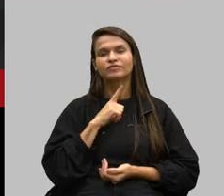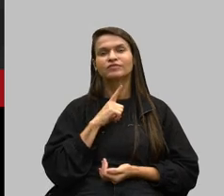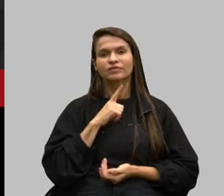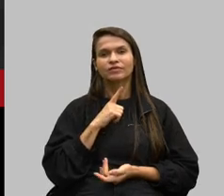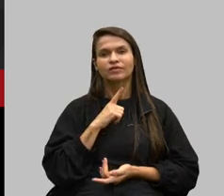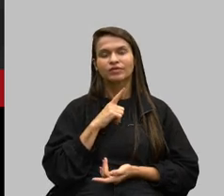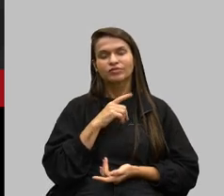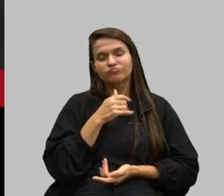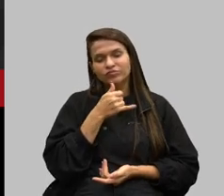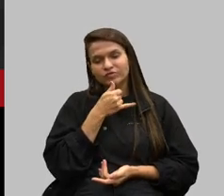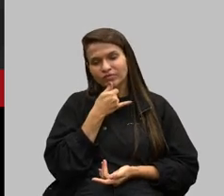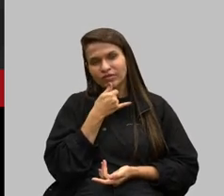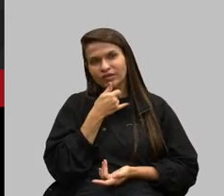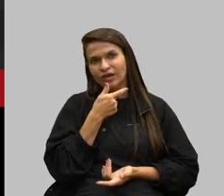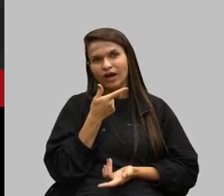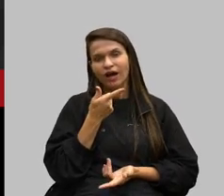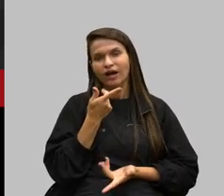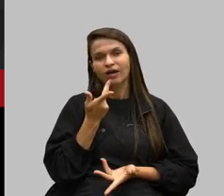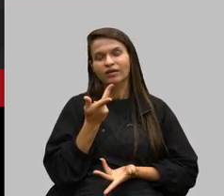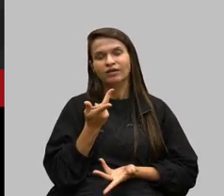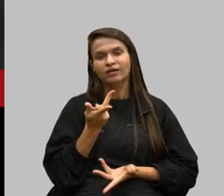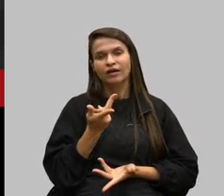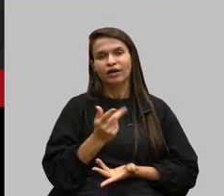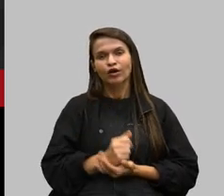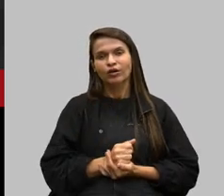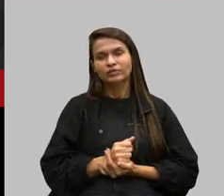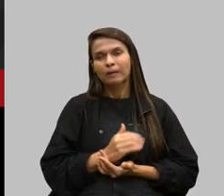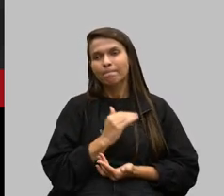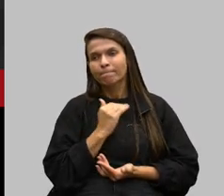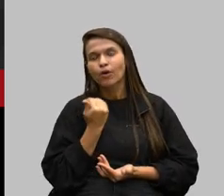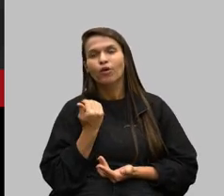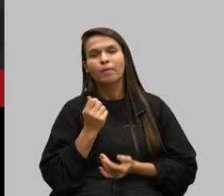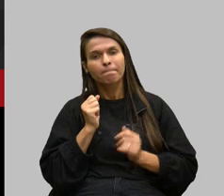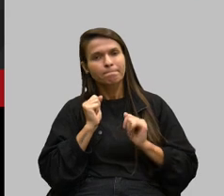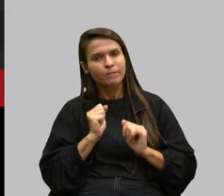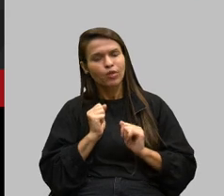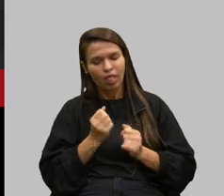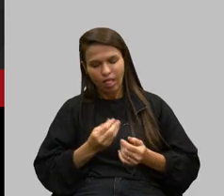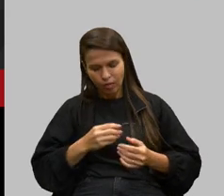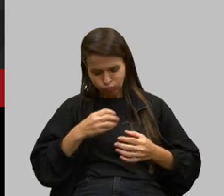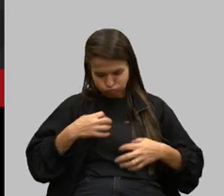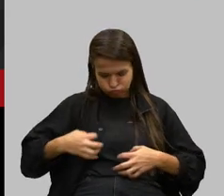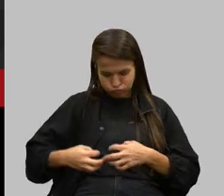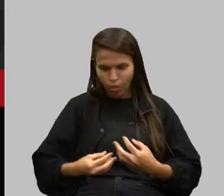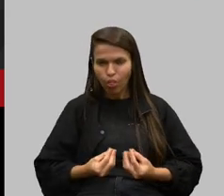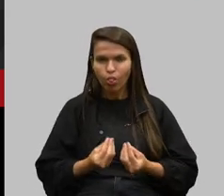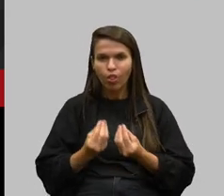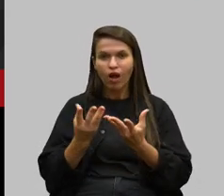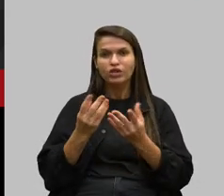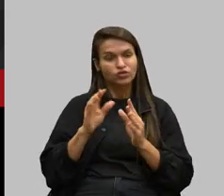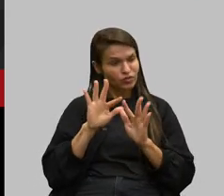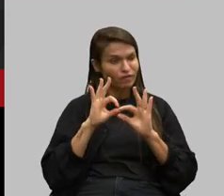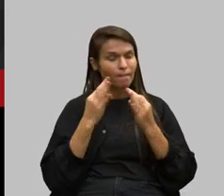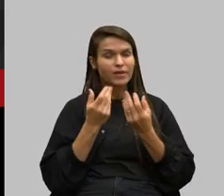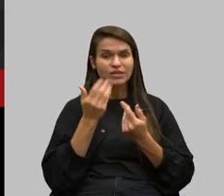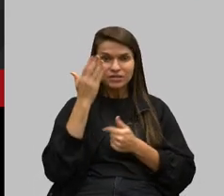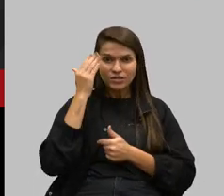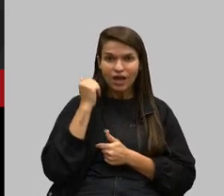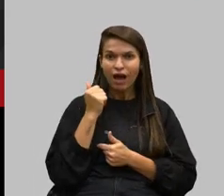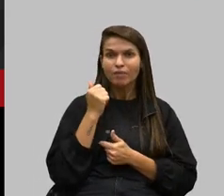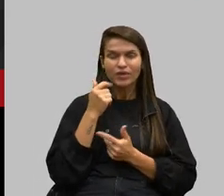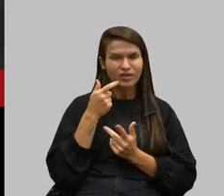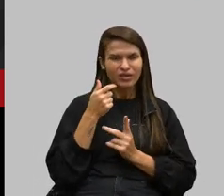infelizmente né você a acabar falecendo e puder os seus órgãos serem doados que sua família sabe disso e não